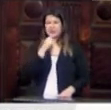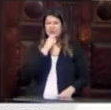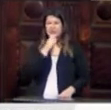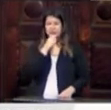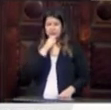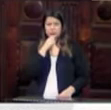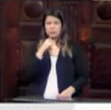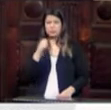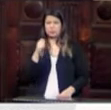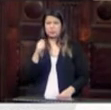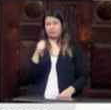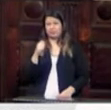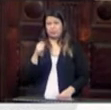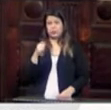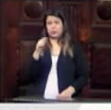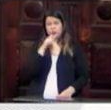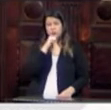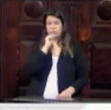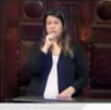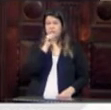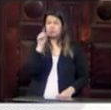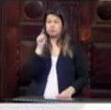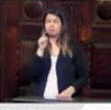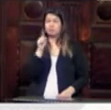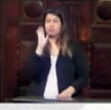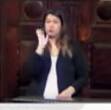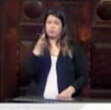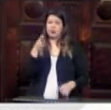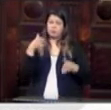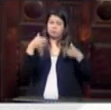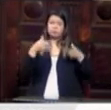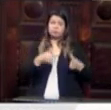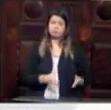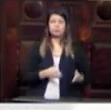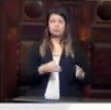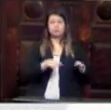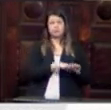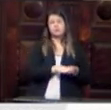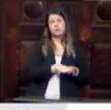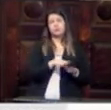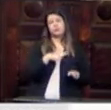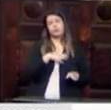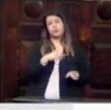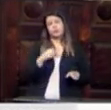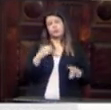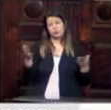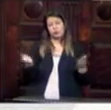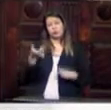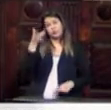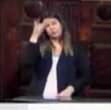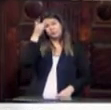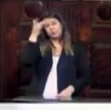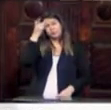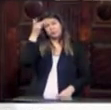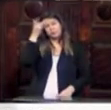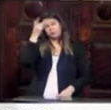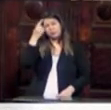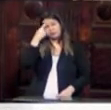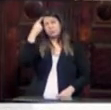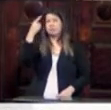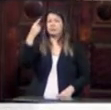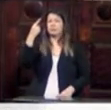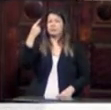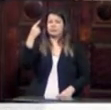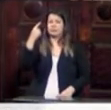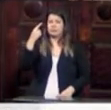lugar. Essas mães enterraram seus filhos e hoje a memória está estabelecida aqui nesse plenário,